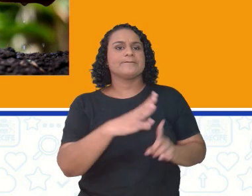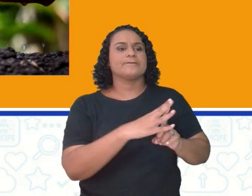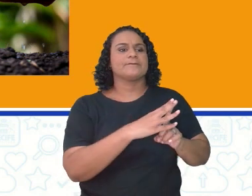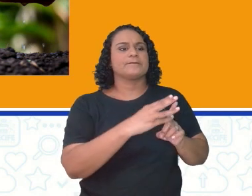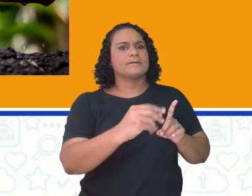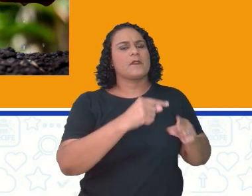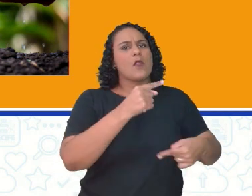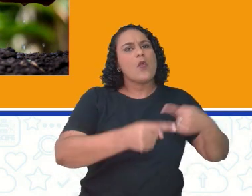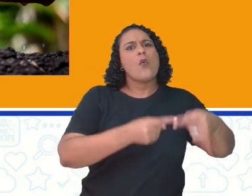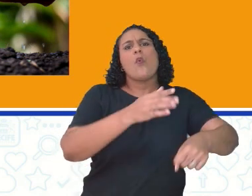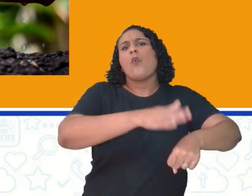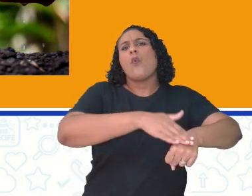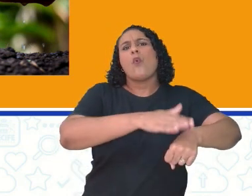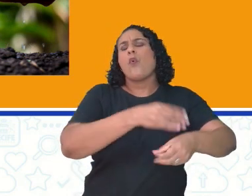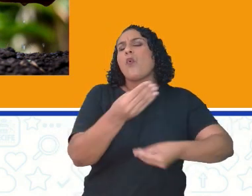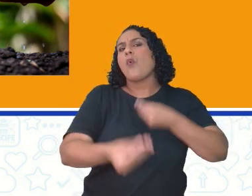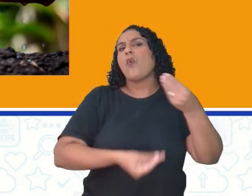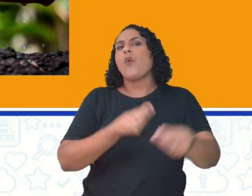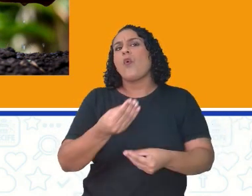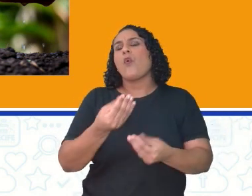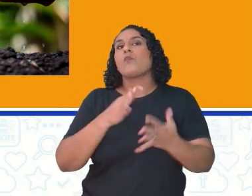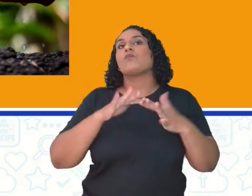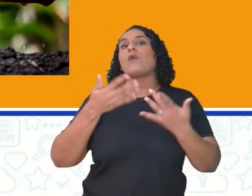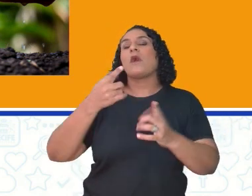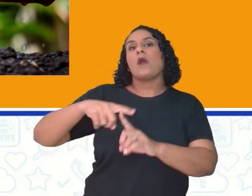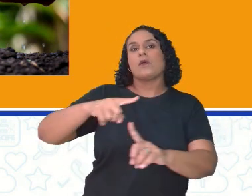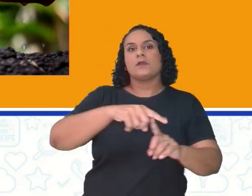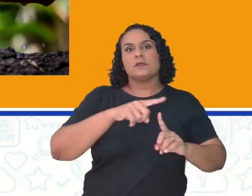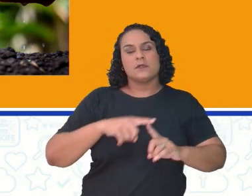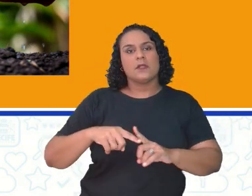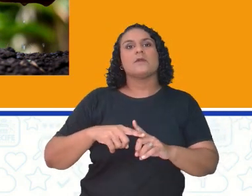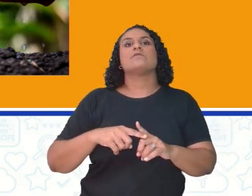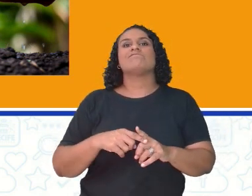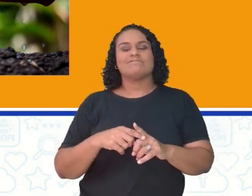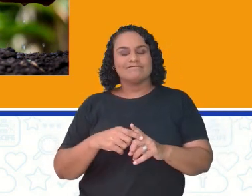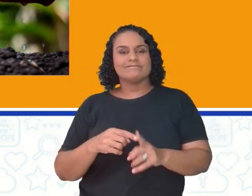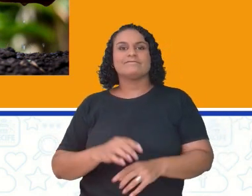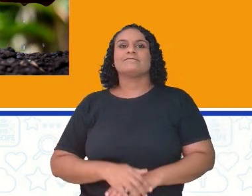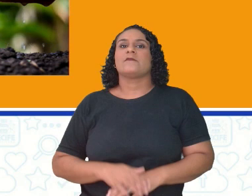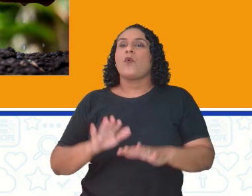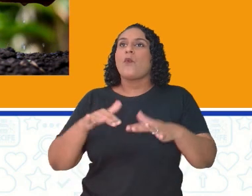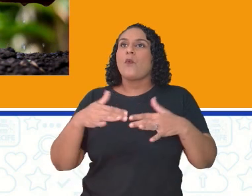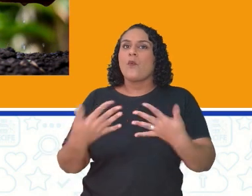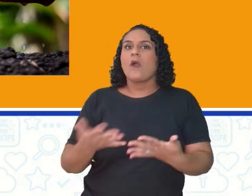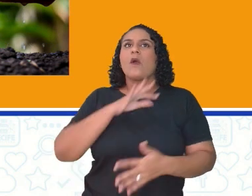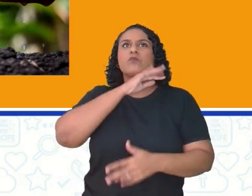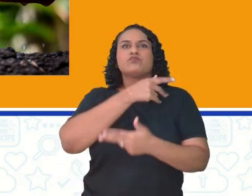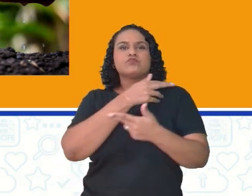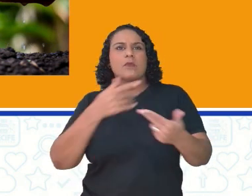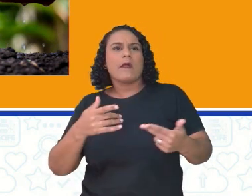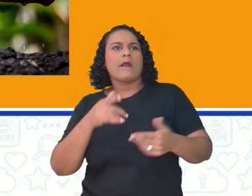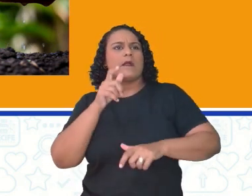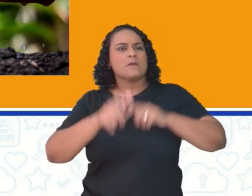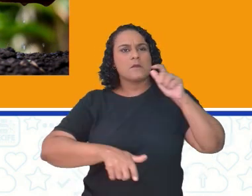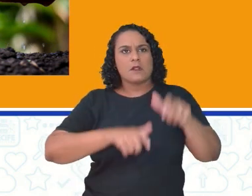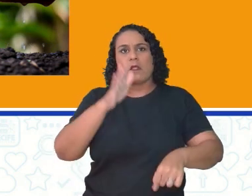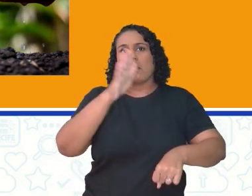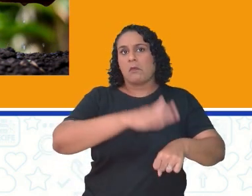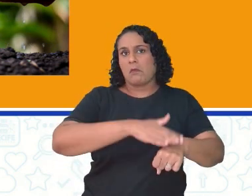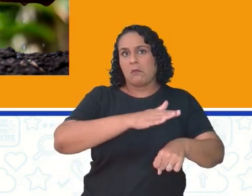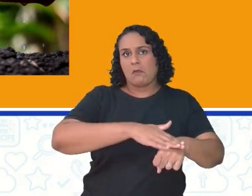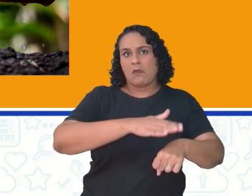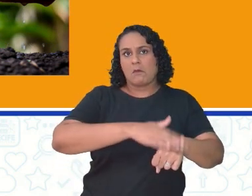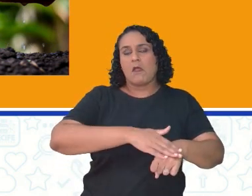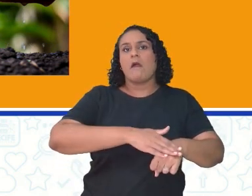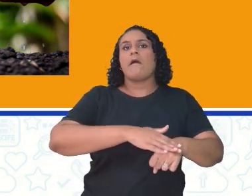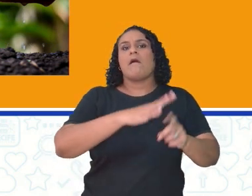ocorre, quais os tipos de reprodução assexuada, quais os seres que se reproduzem assexuadamente. Então,